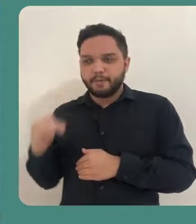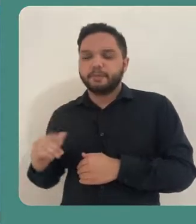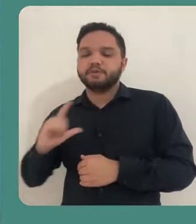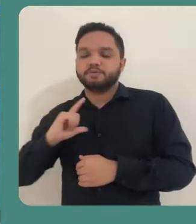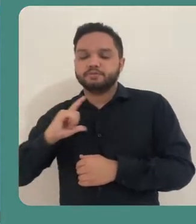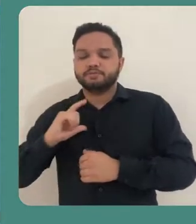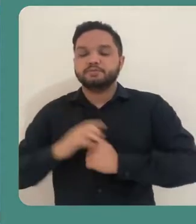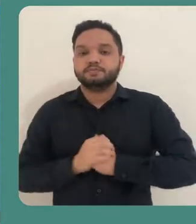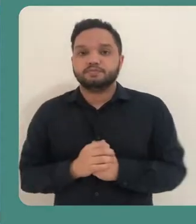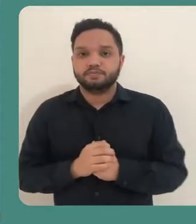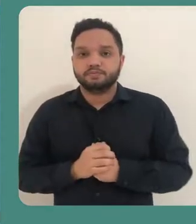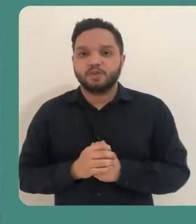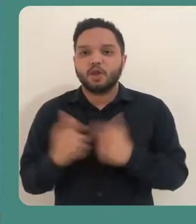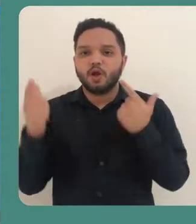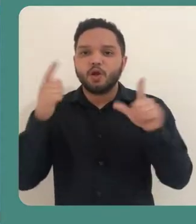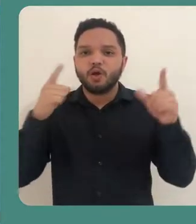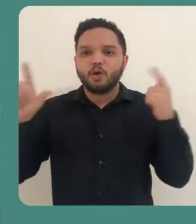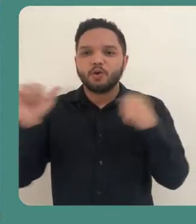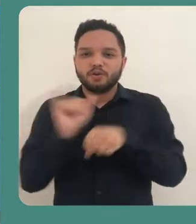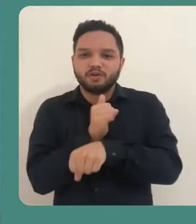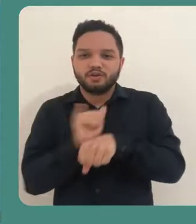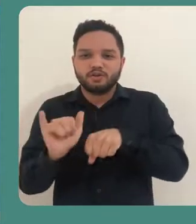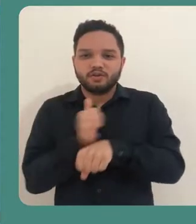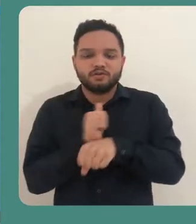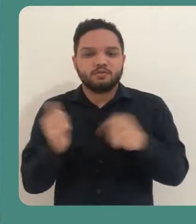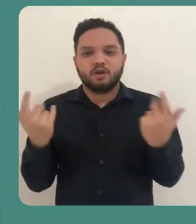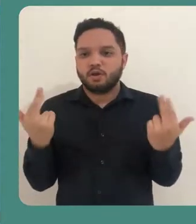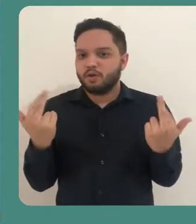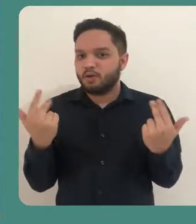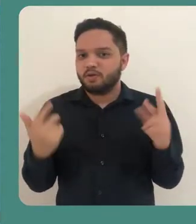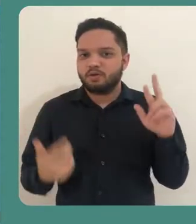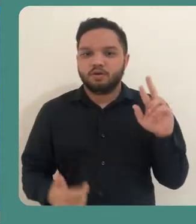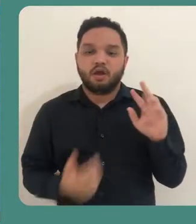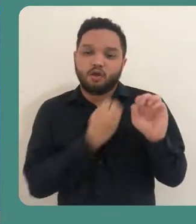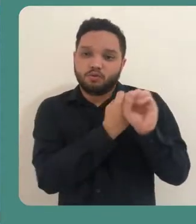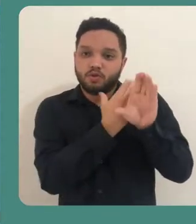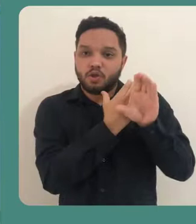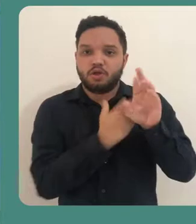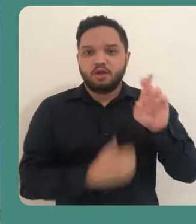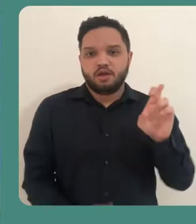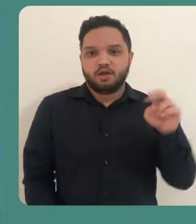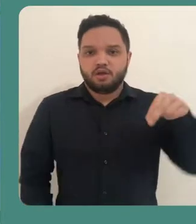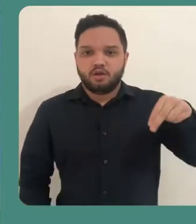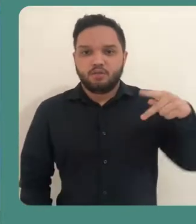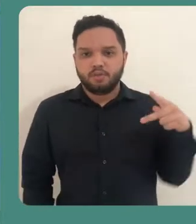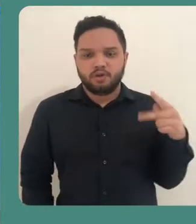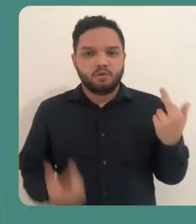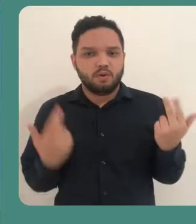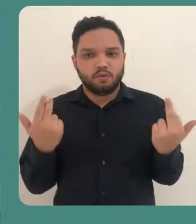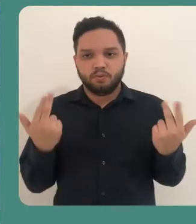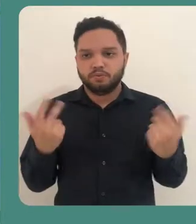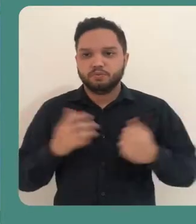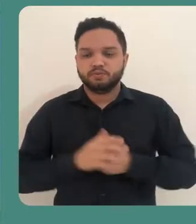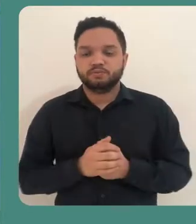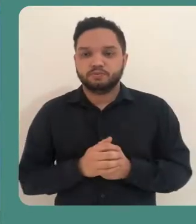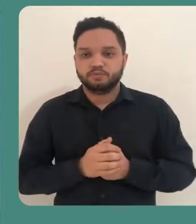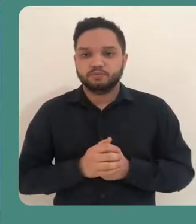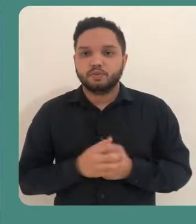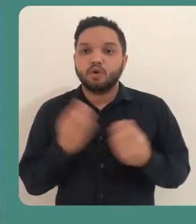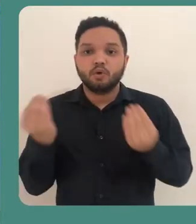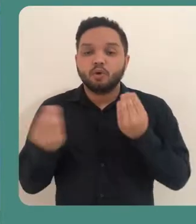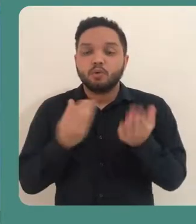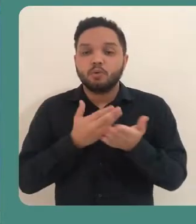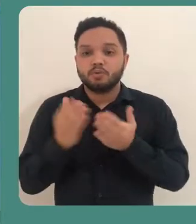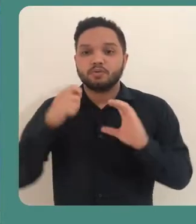rnp o iniciar uma gravação é só clicar nesse botão o pão